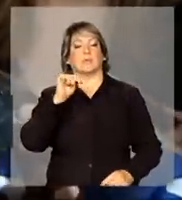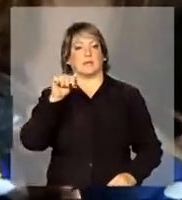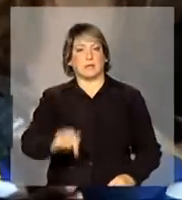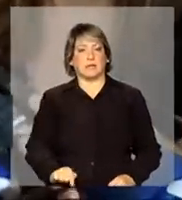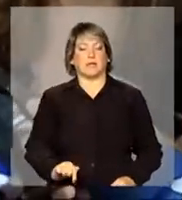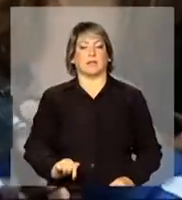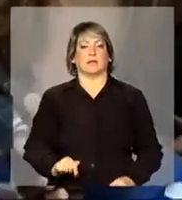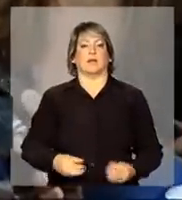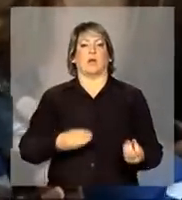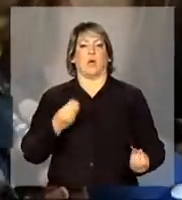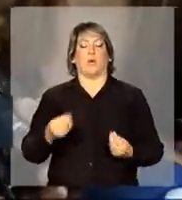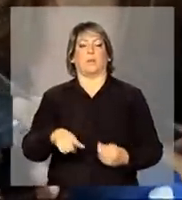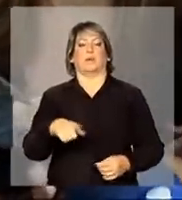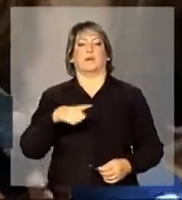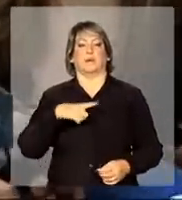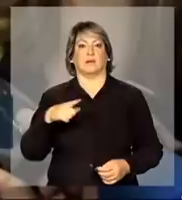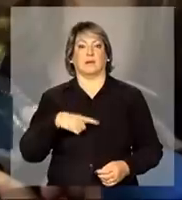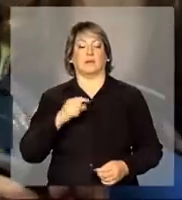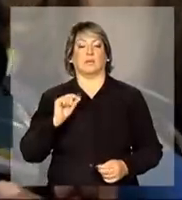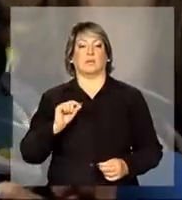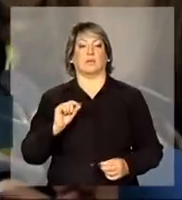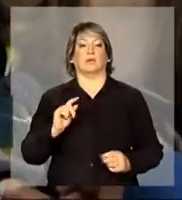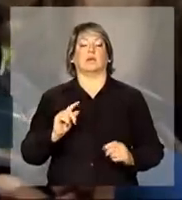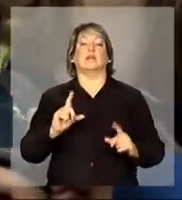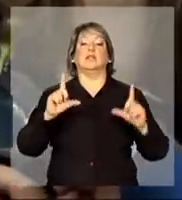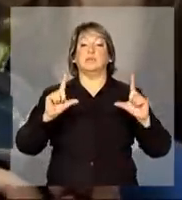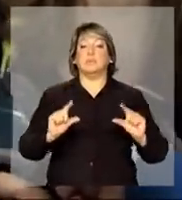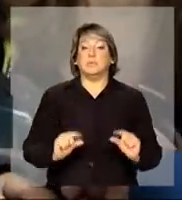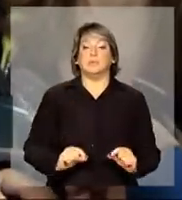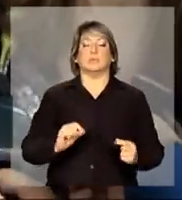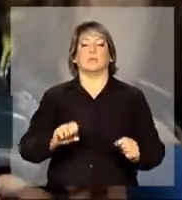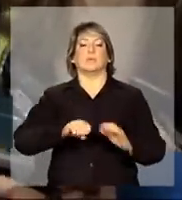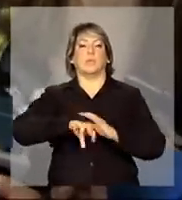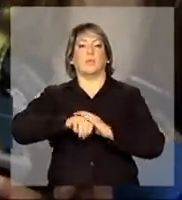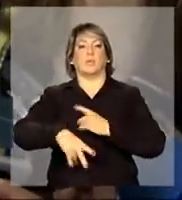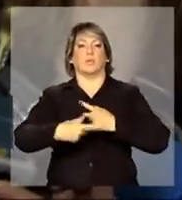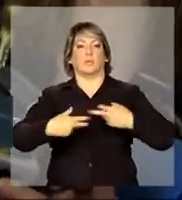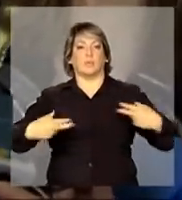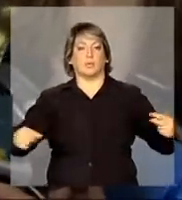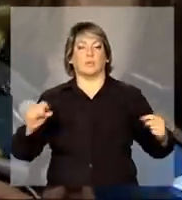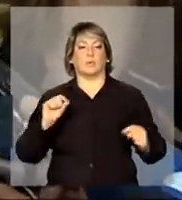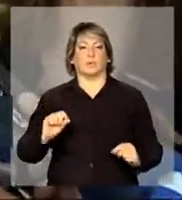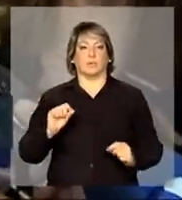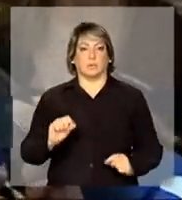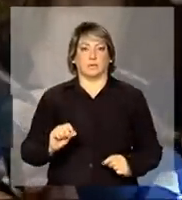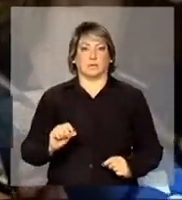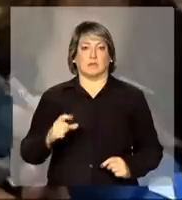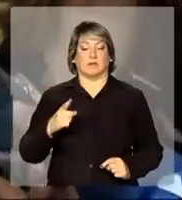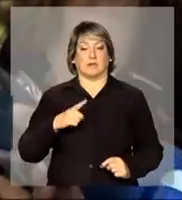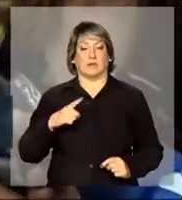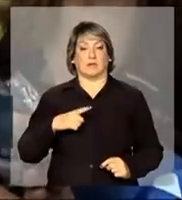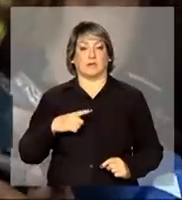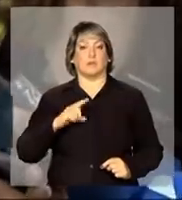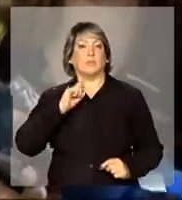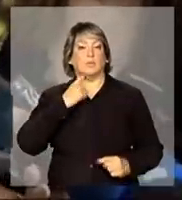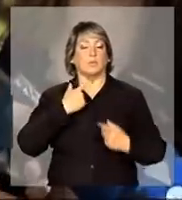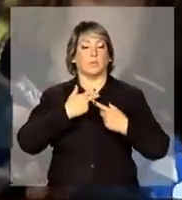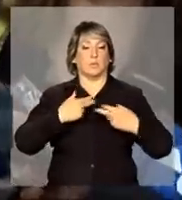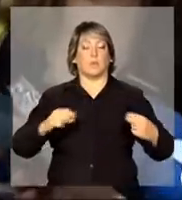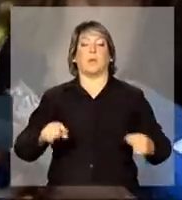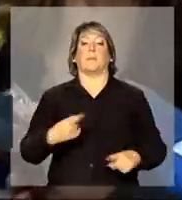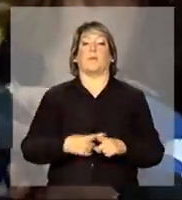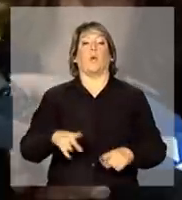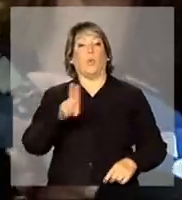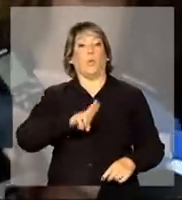poupa a emissão, que poupa, vamos dizer assim, e torna mais eficiente o uso